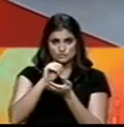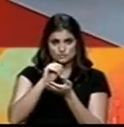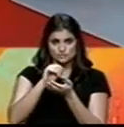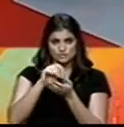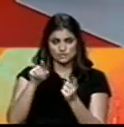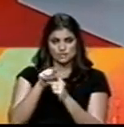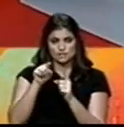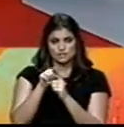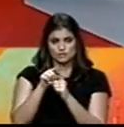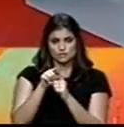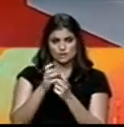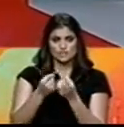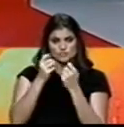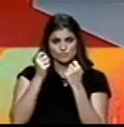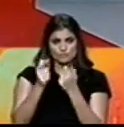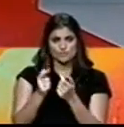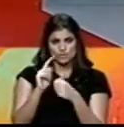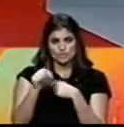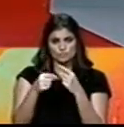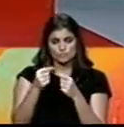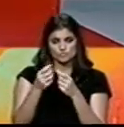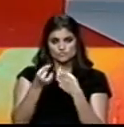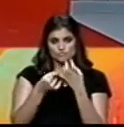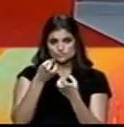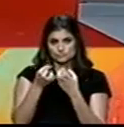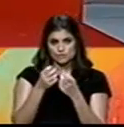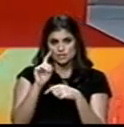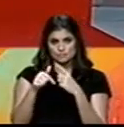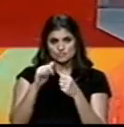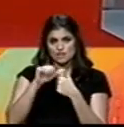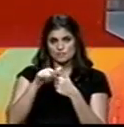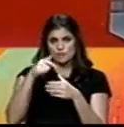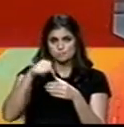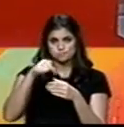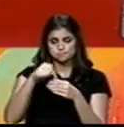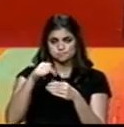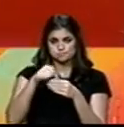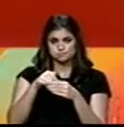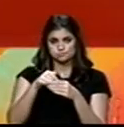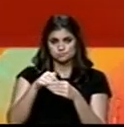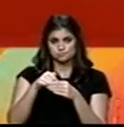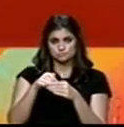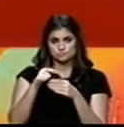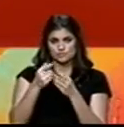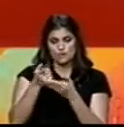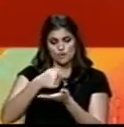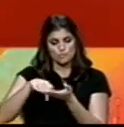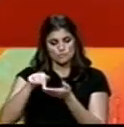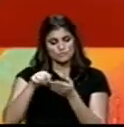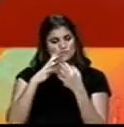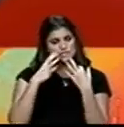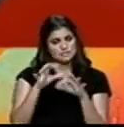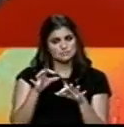que aqueçam um pouco. Depois o estufado e depois a batata recheada. Então temos aqui um prato bem, bem